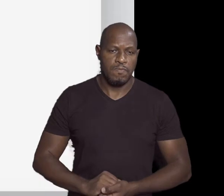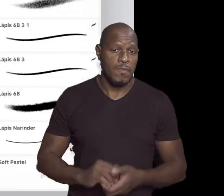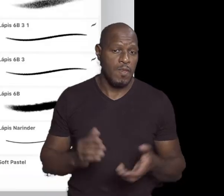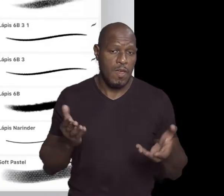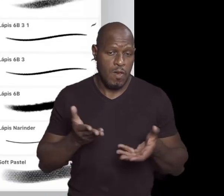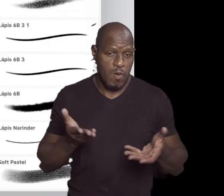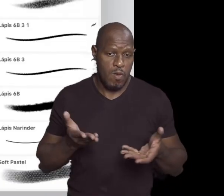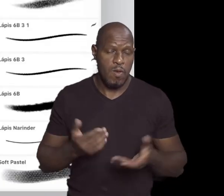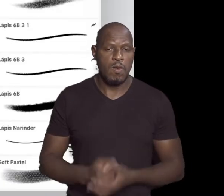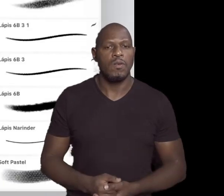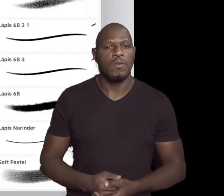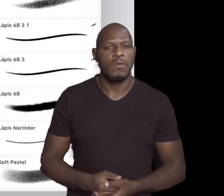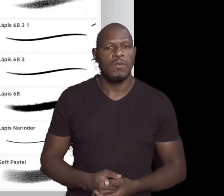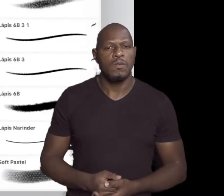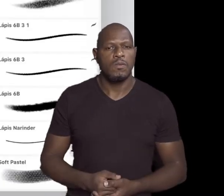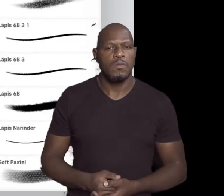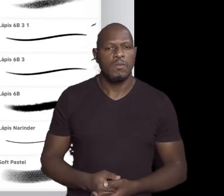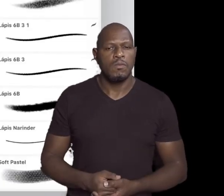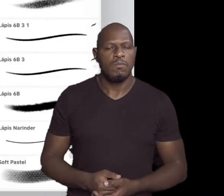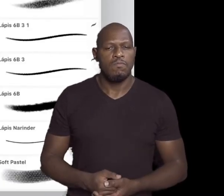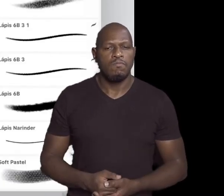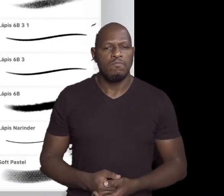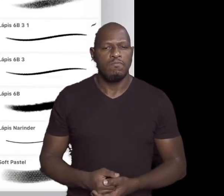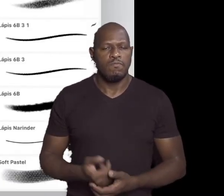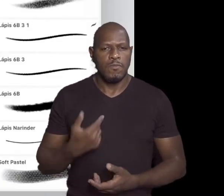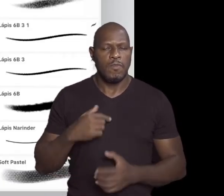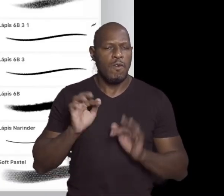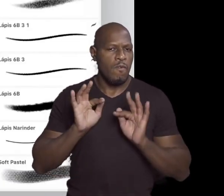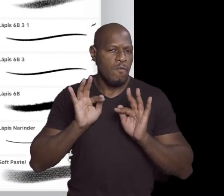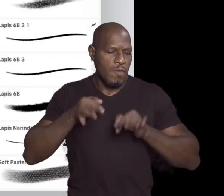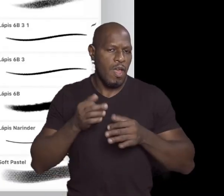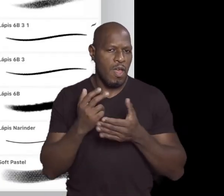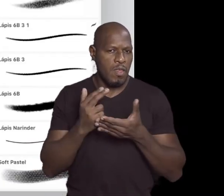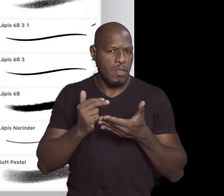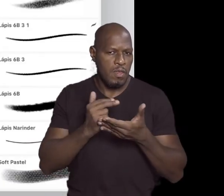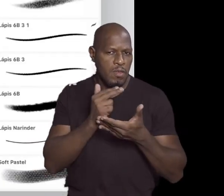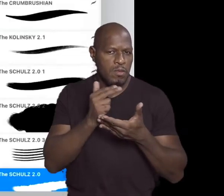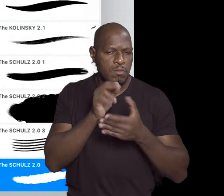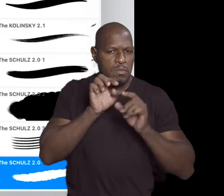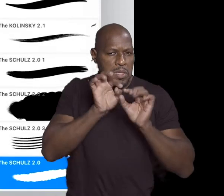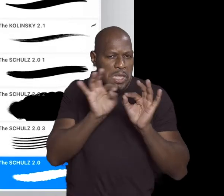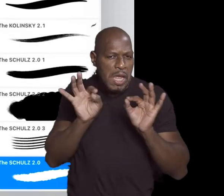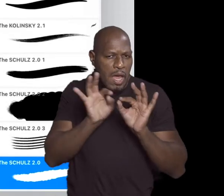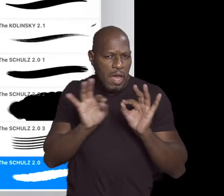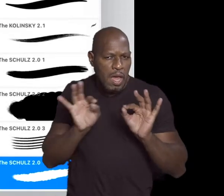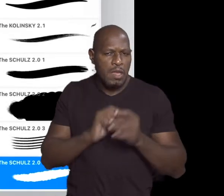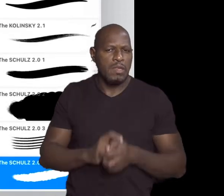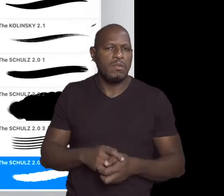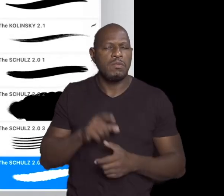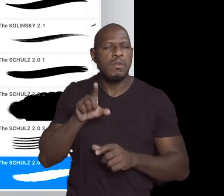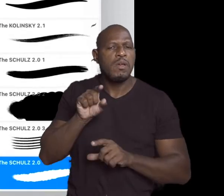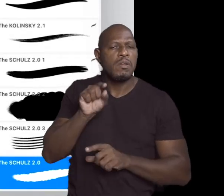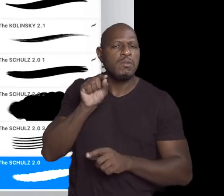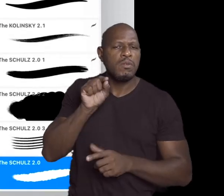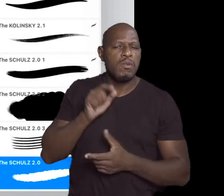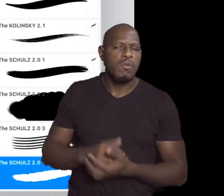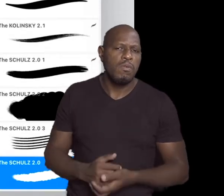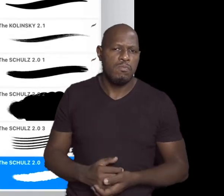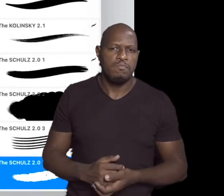Agora, tendo em mente que eu vou finalizar o desenho, pelo menos o traço, eu escolho